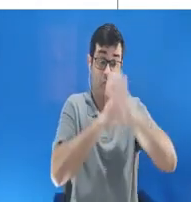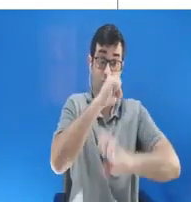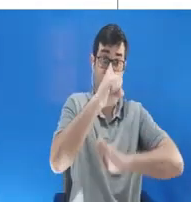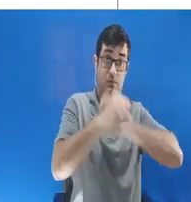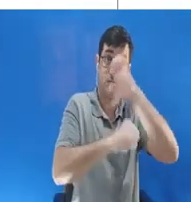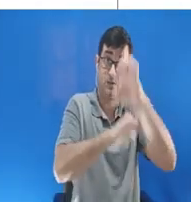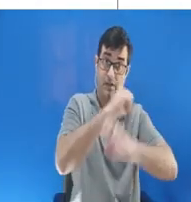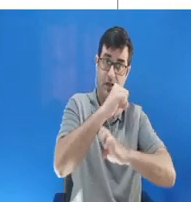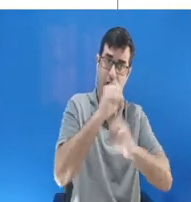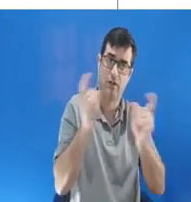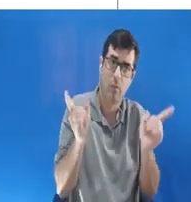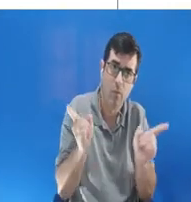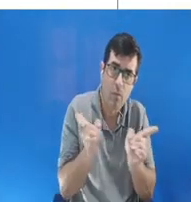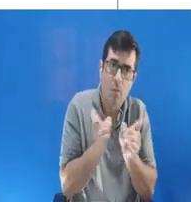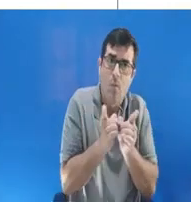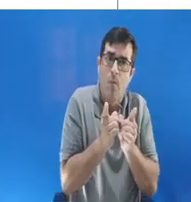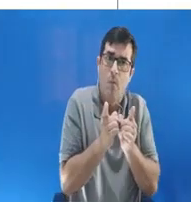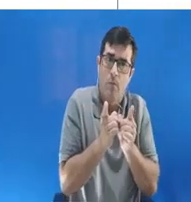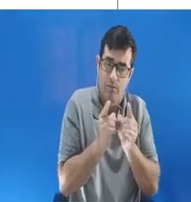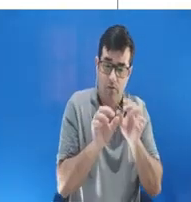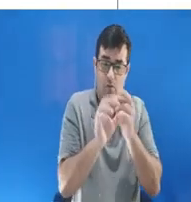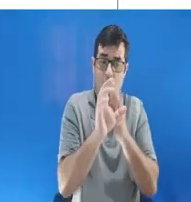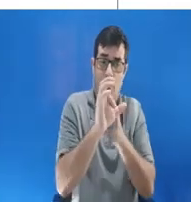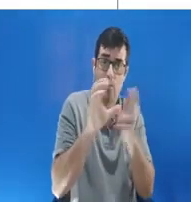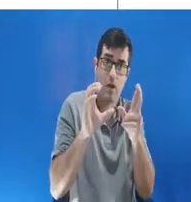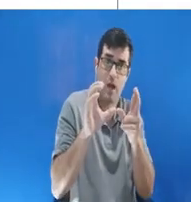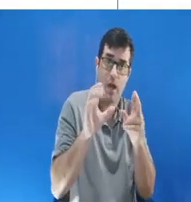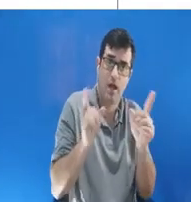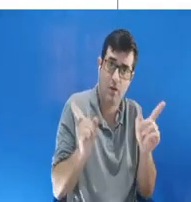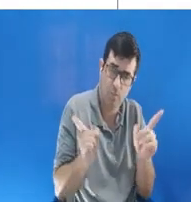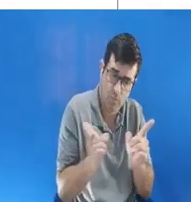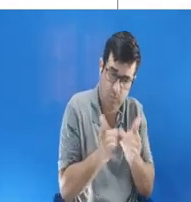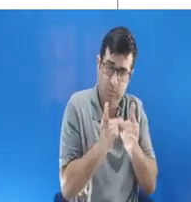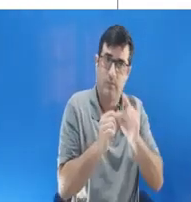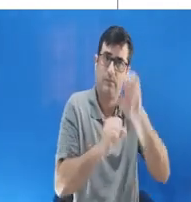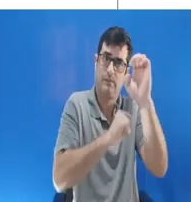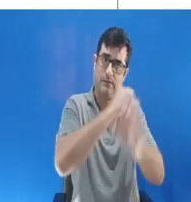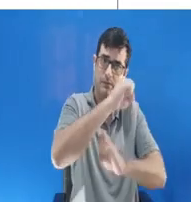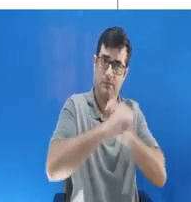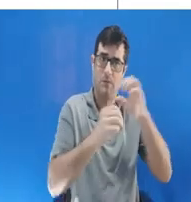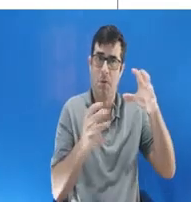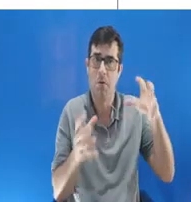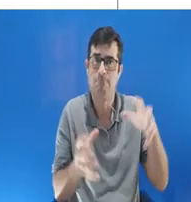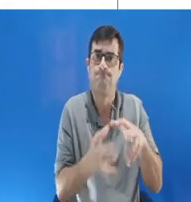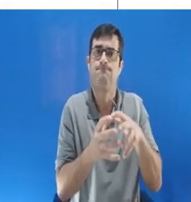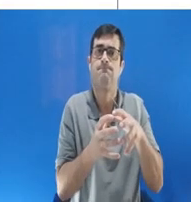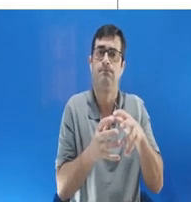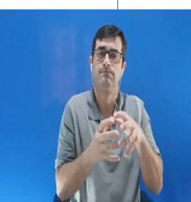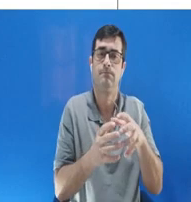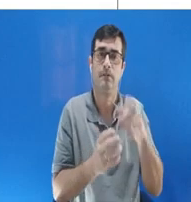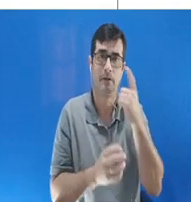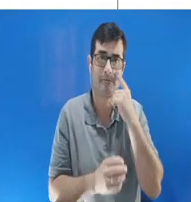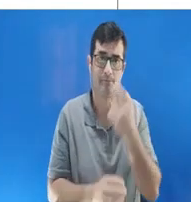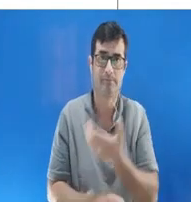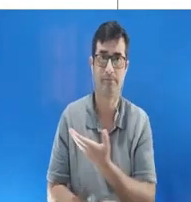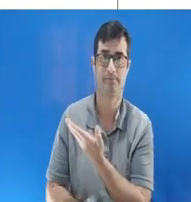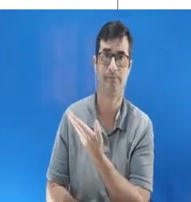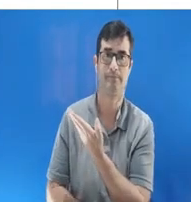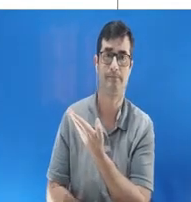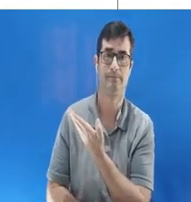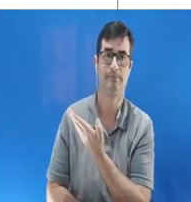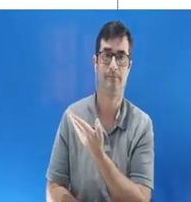a diminuir. O raio, né, vai diminuindo o raio devido a essa atração. O que a gente pode observar aqui,